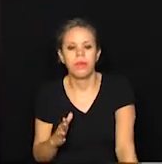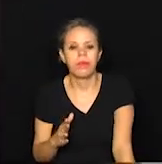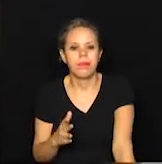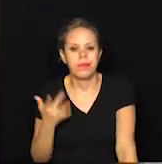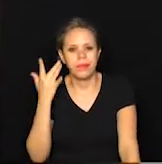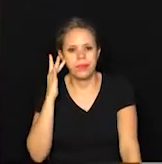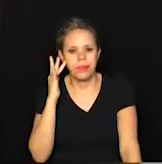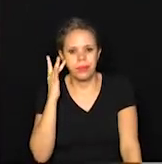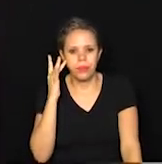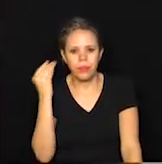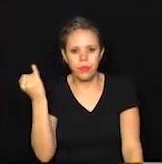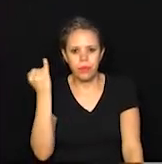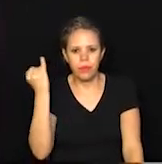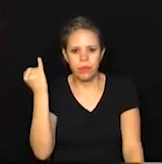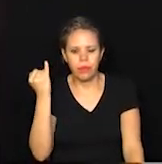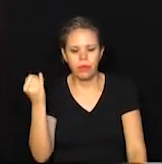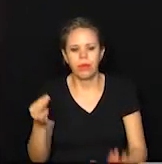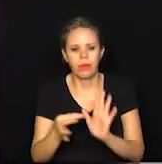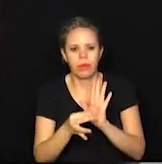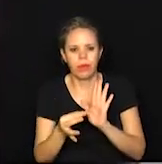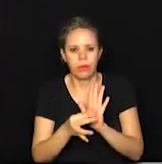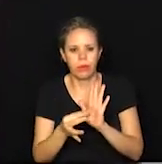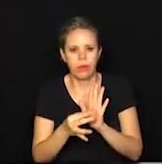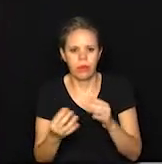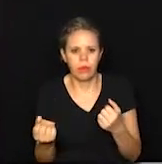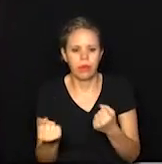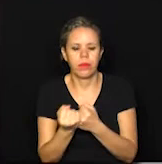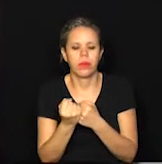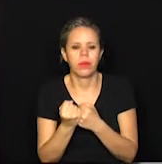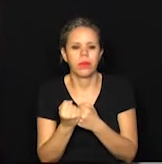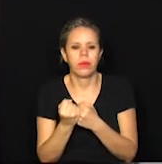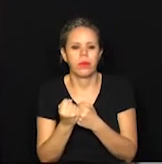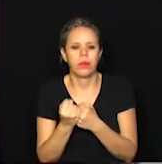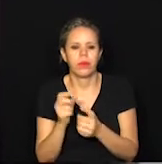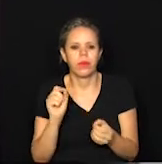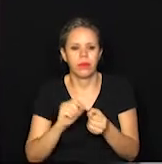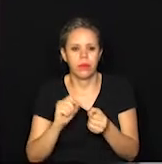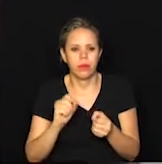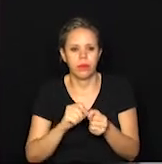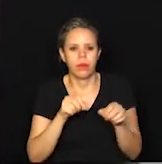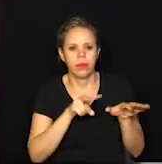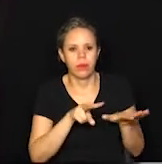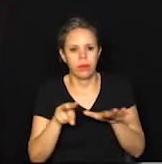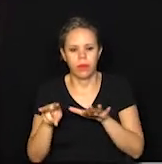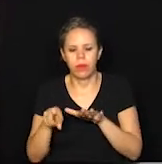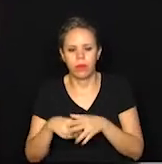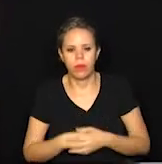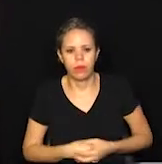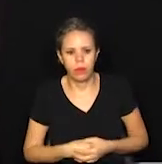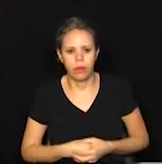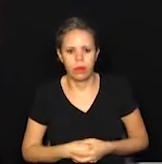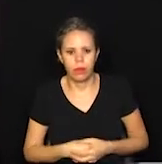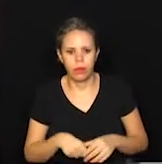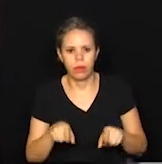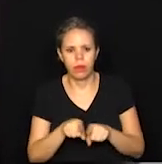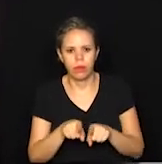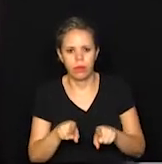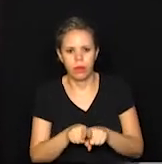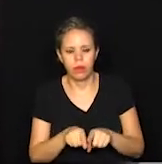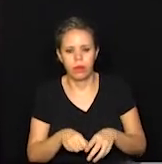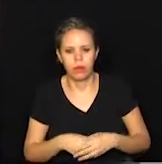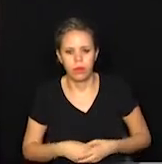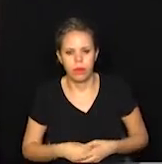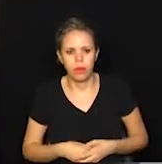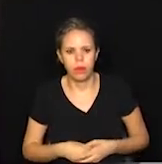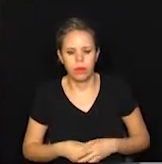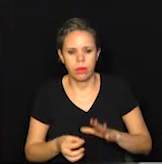muito importante, então manifesto aqui favorável à realização dessa semana, e também